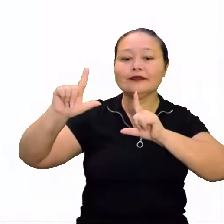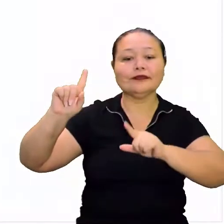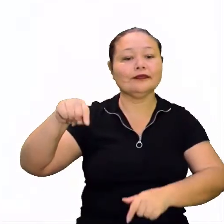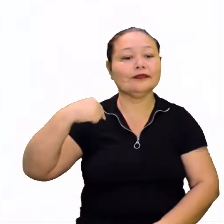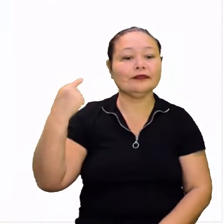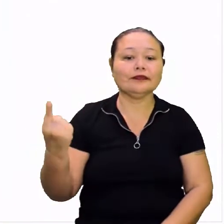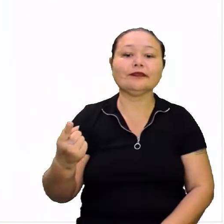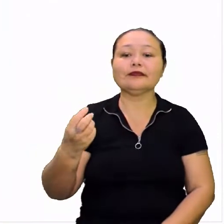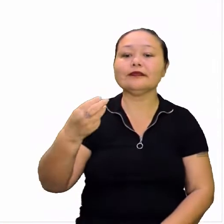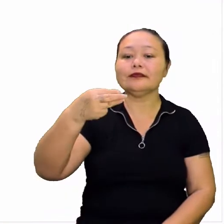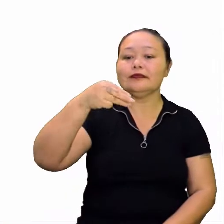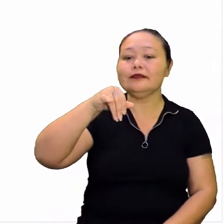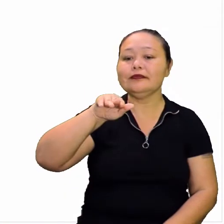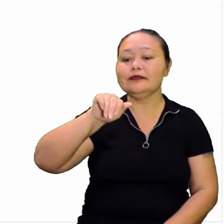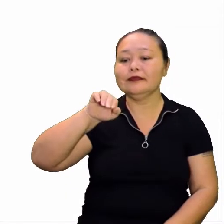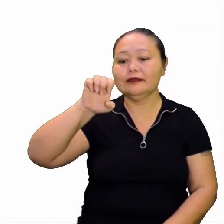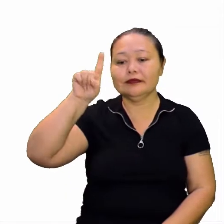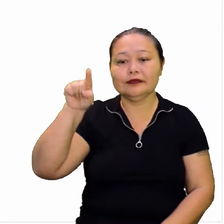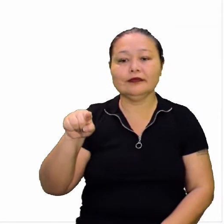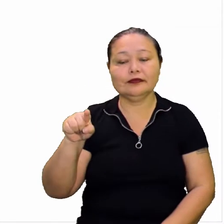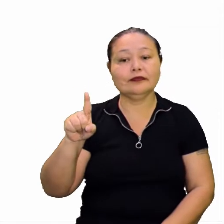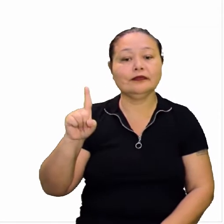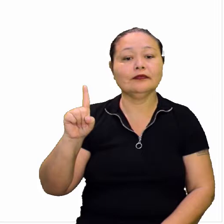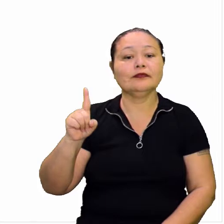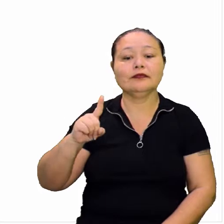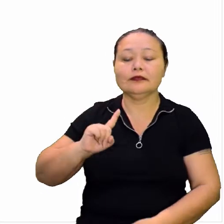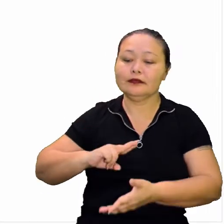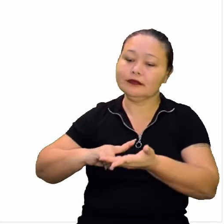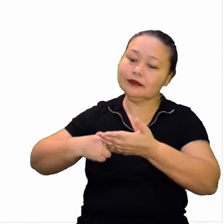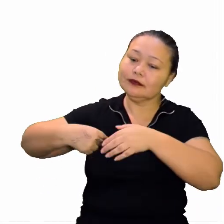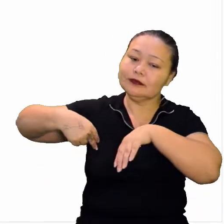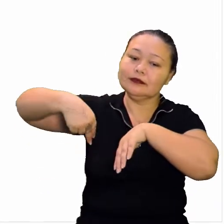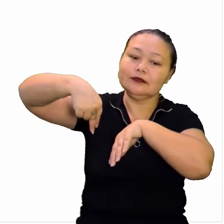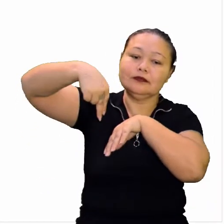Aí Moisés, ele sobe.